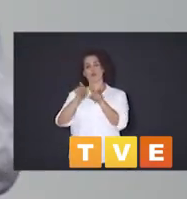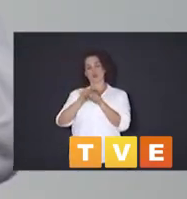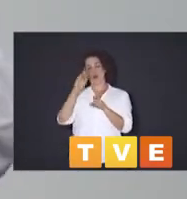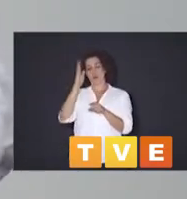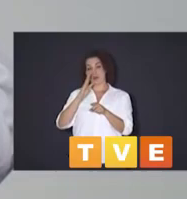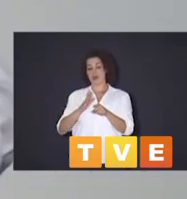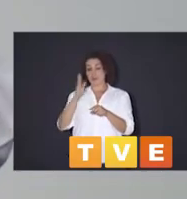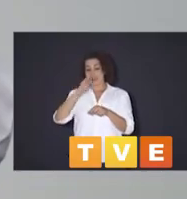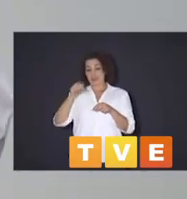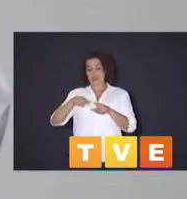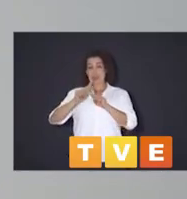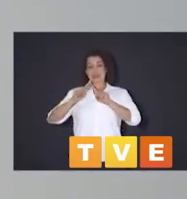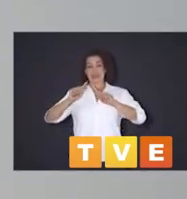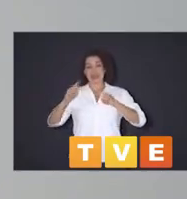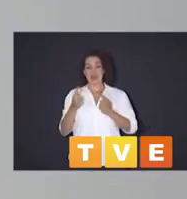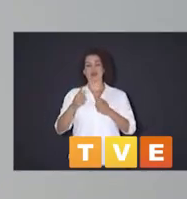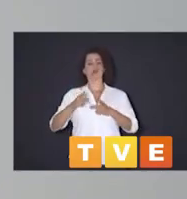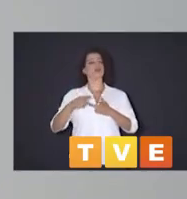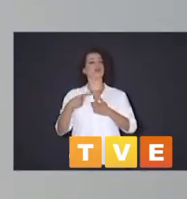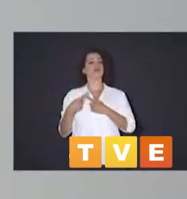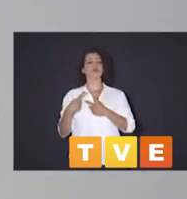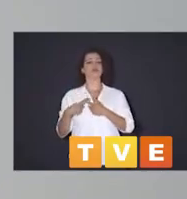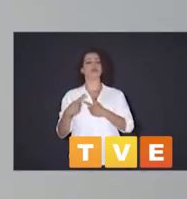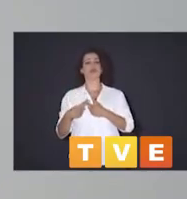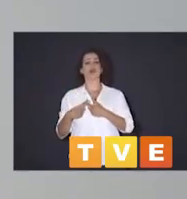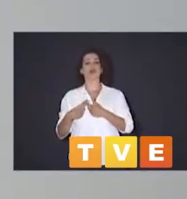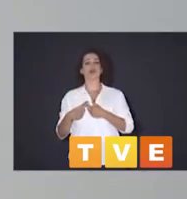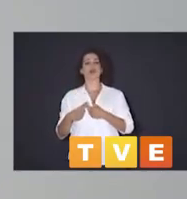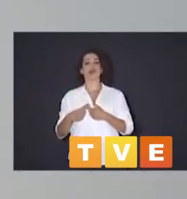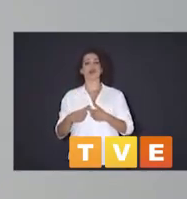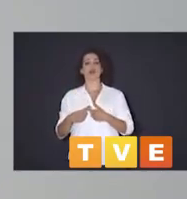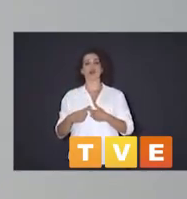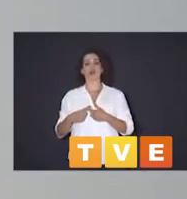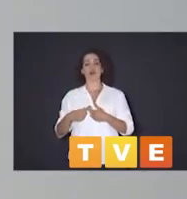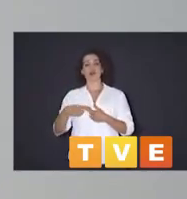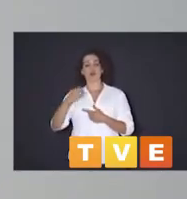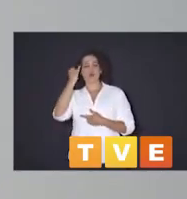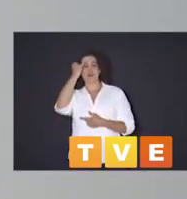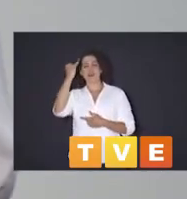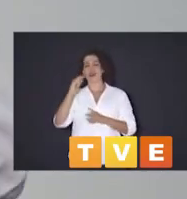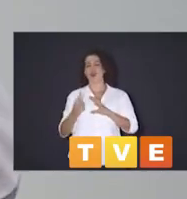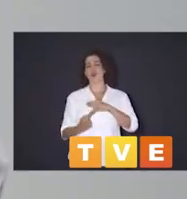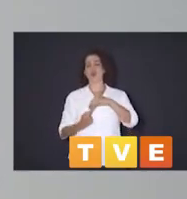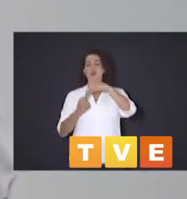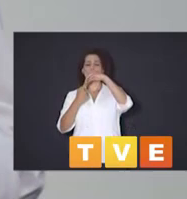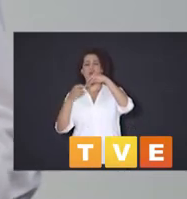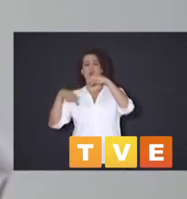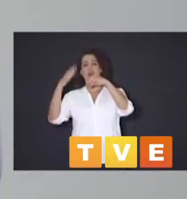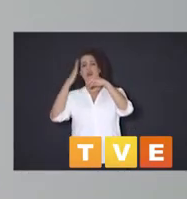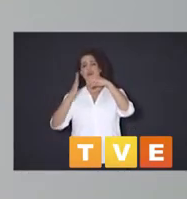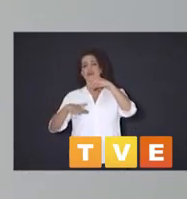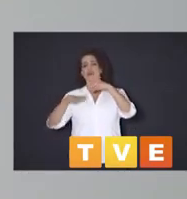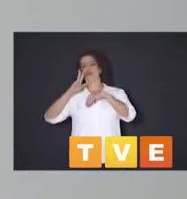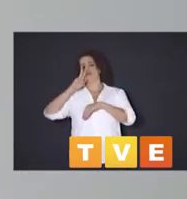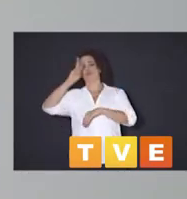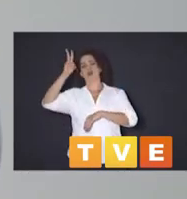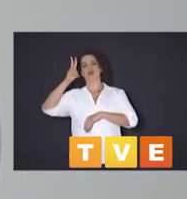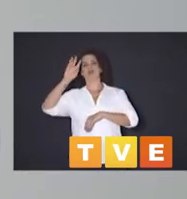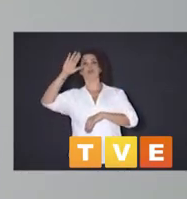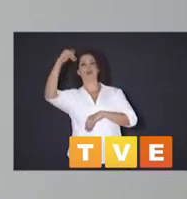internacional porque aí gente a hegemonia da ação de uma idéia única no brasil é muito maior do que em outros